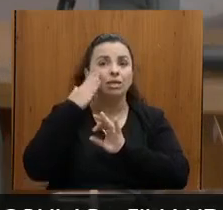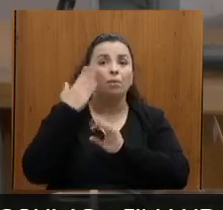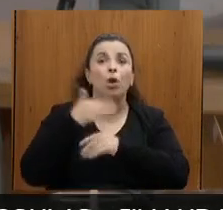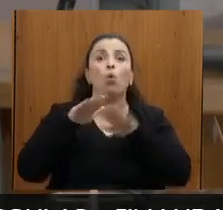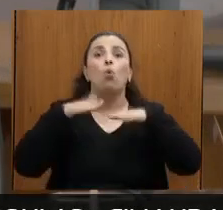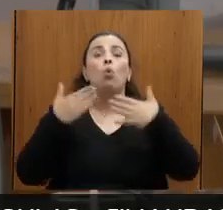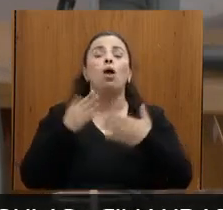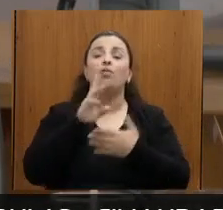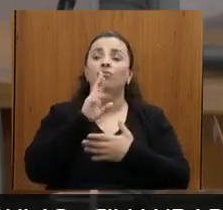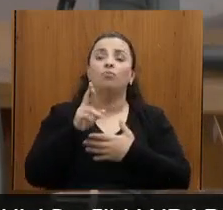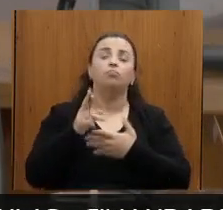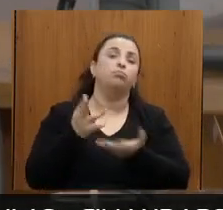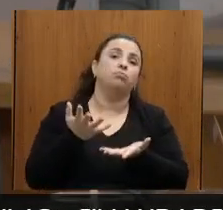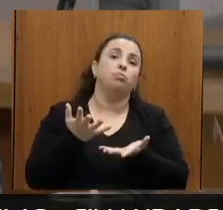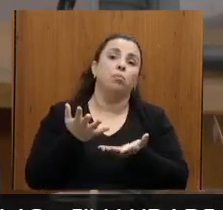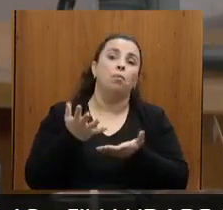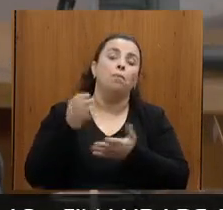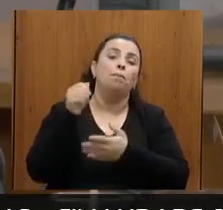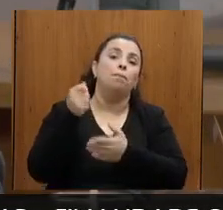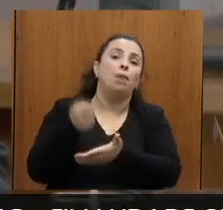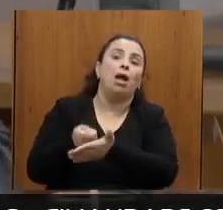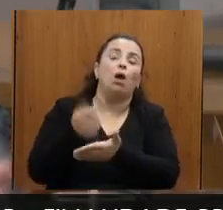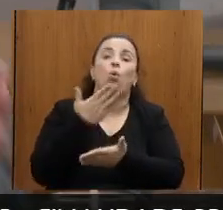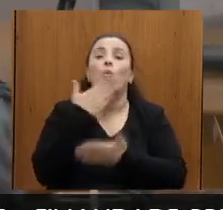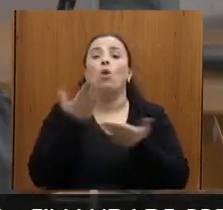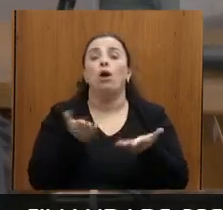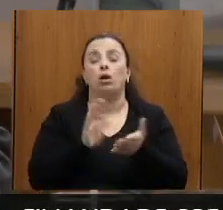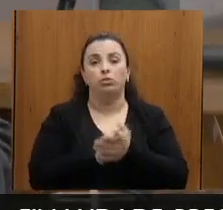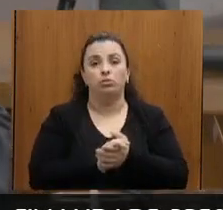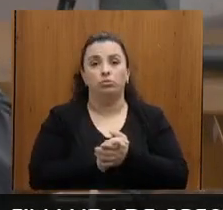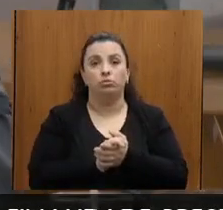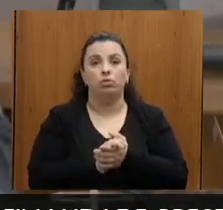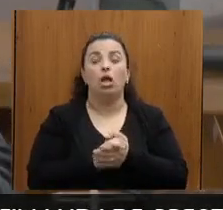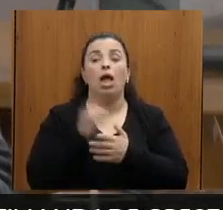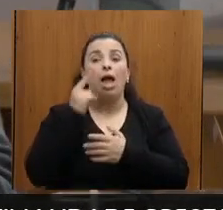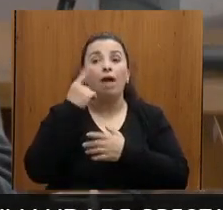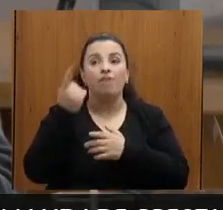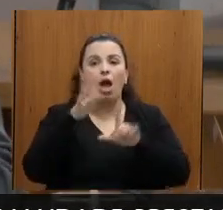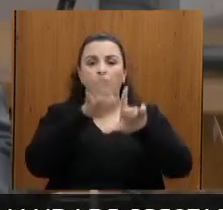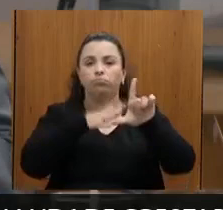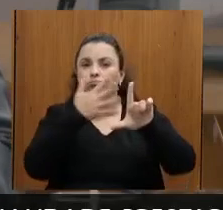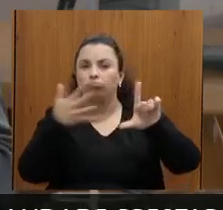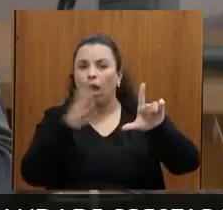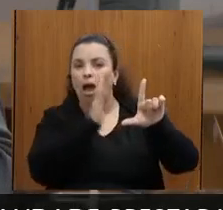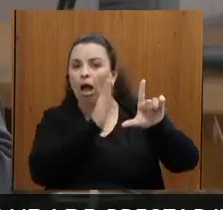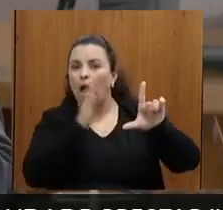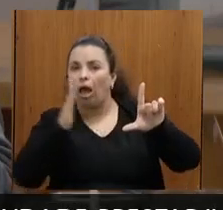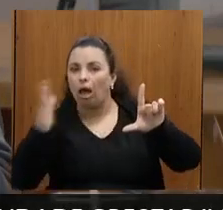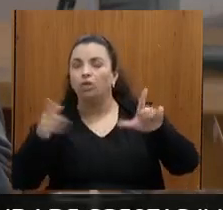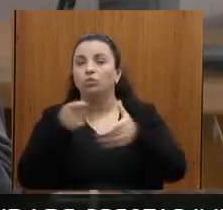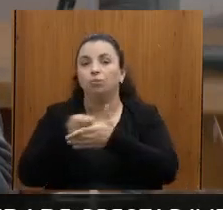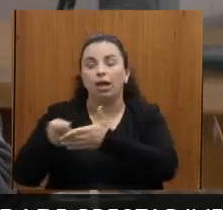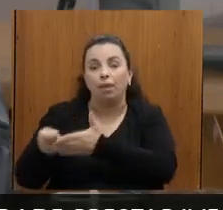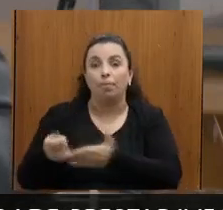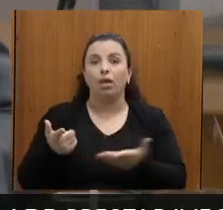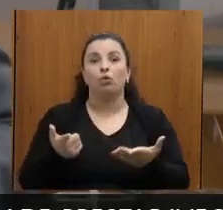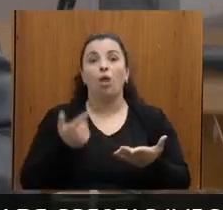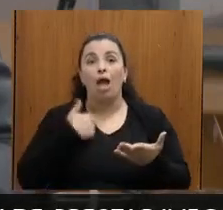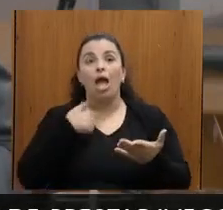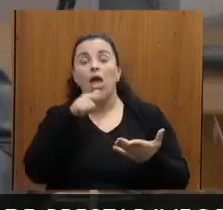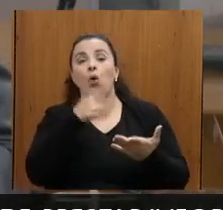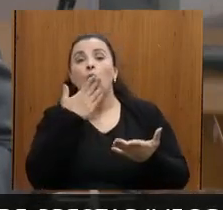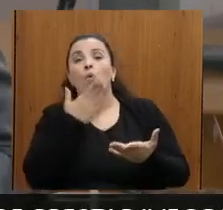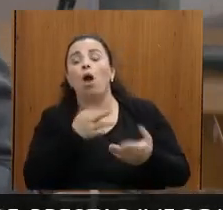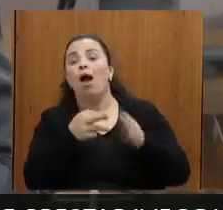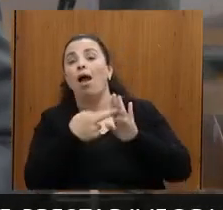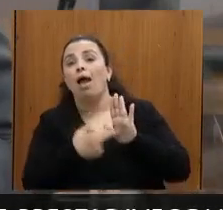no limite, apresentar uma contestação, falar, olha, gente, eu vi aqui o cronograma, eu o calendário que vocês apresentaram, eu me enquadro num critério